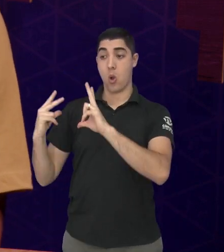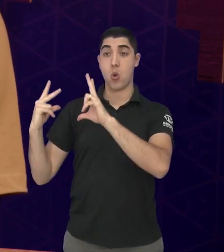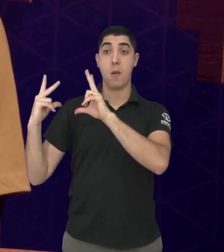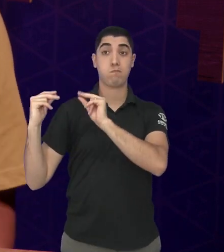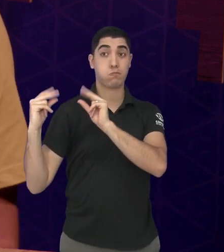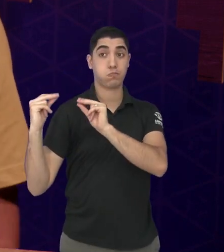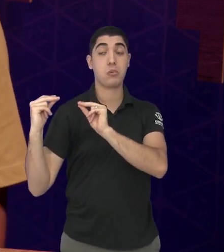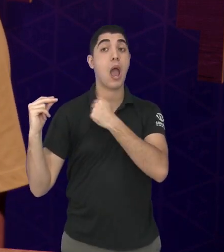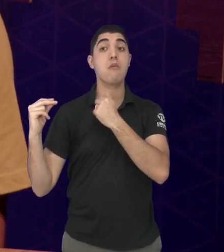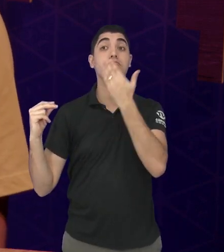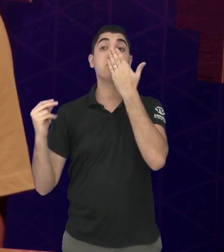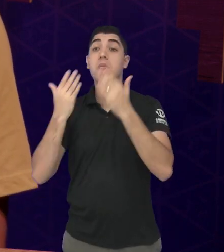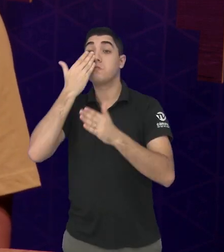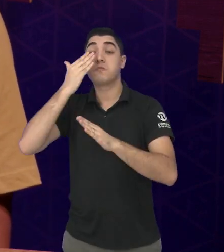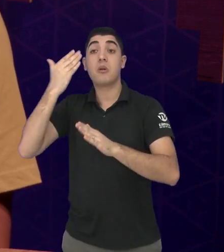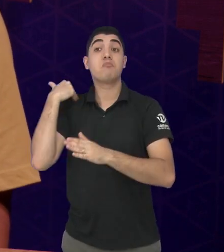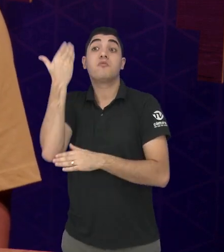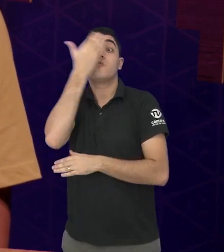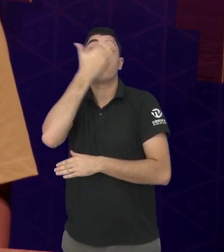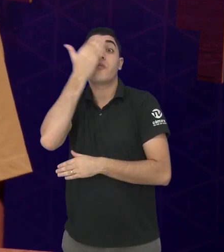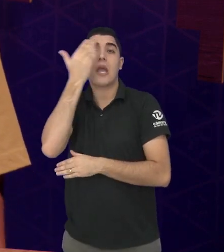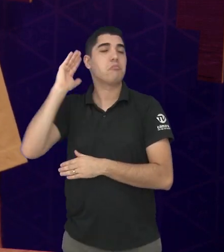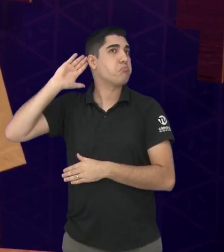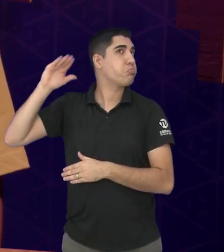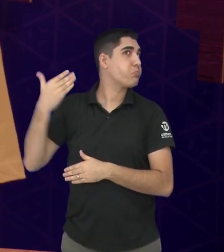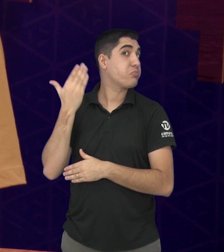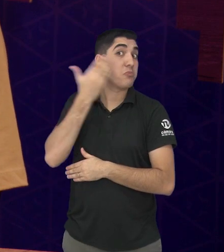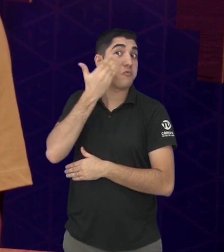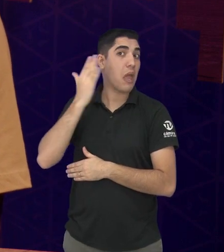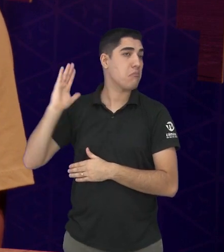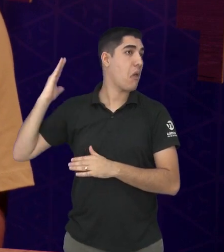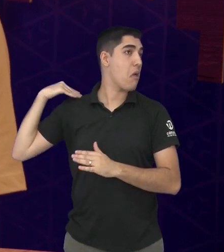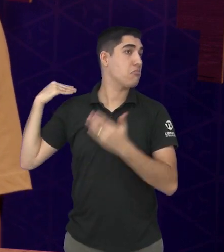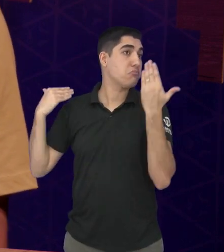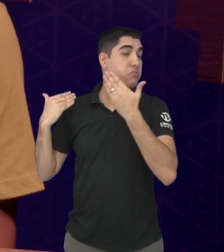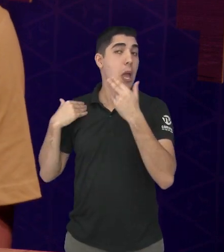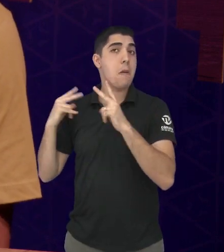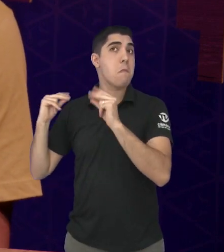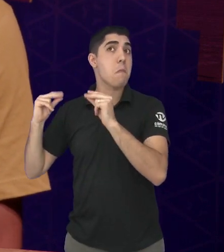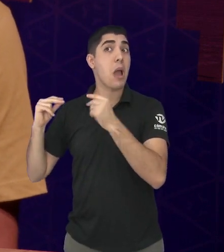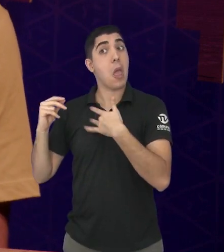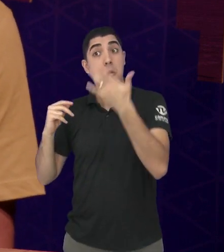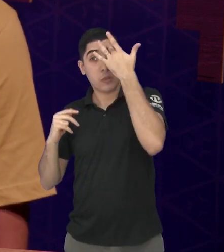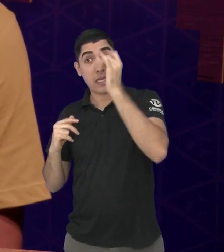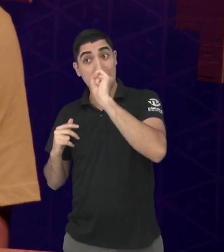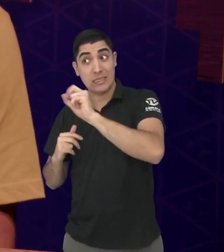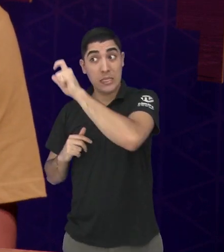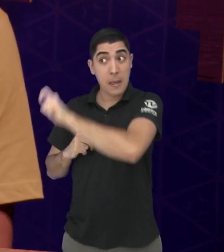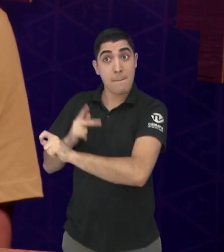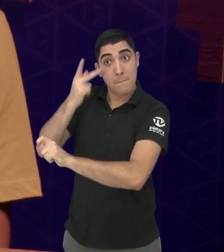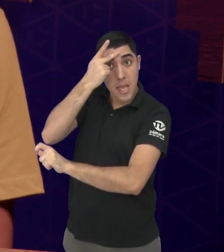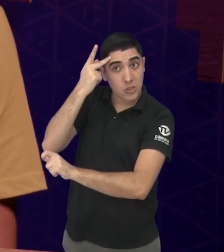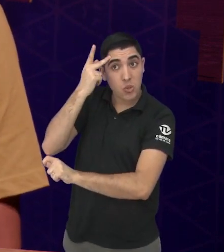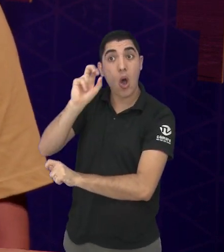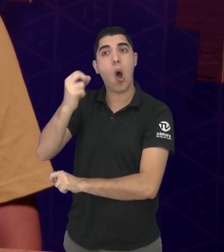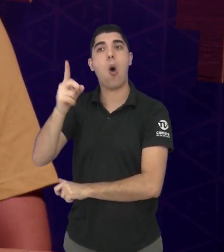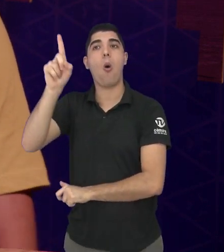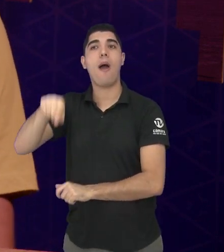conversar com alguém sem ver e você falar se você está conversando com uma máquina ou não.